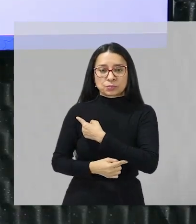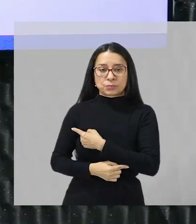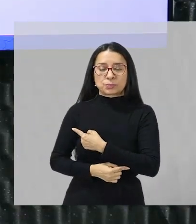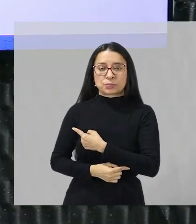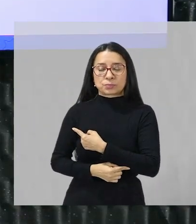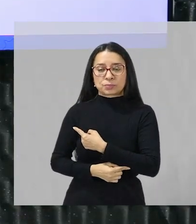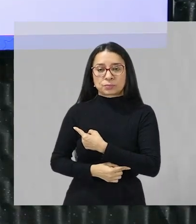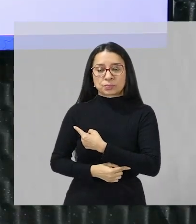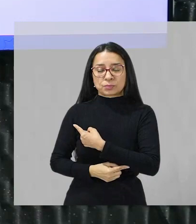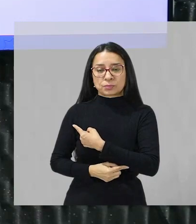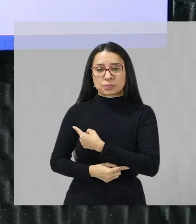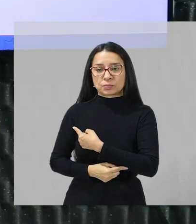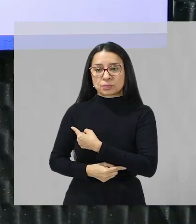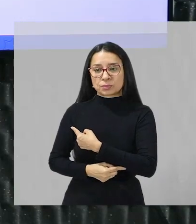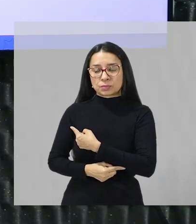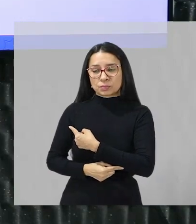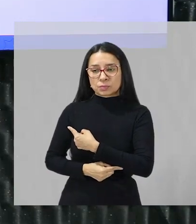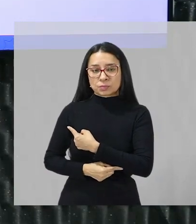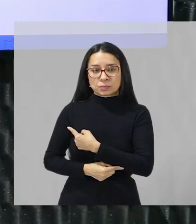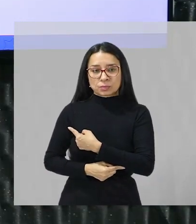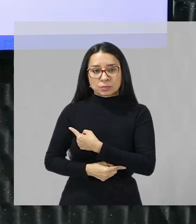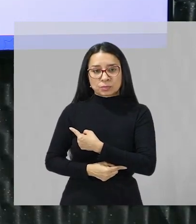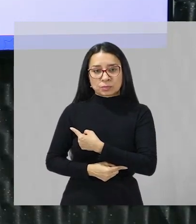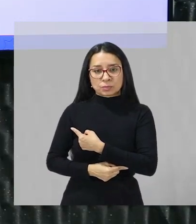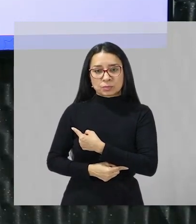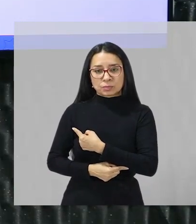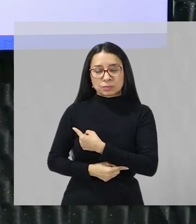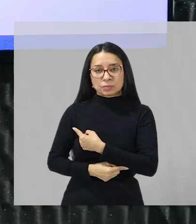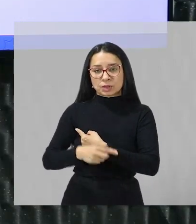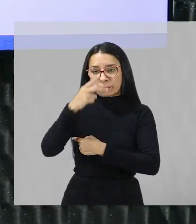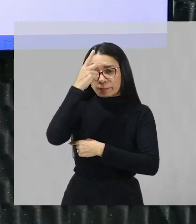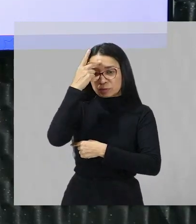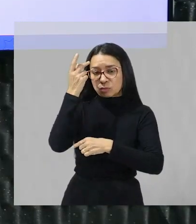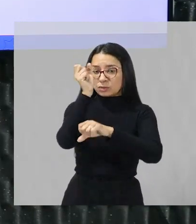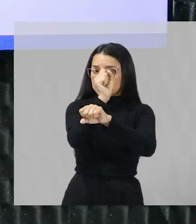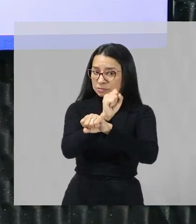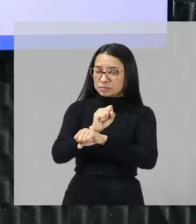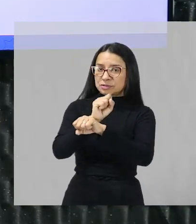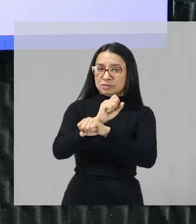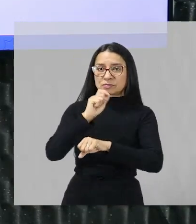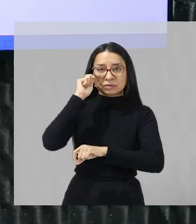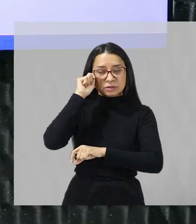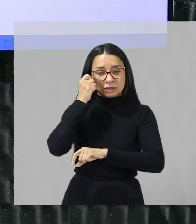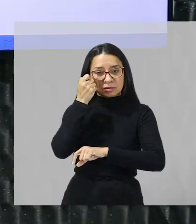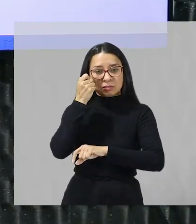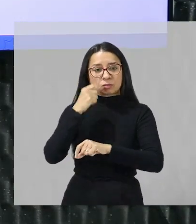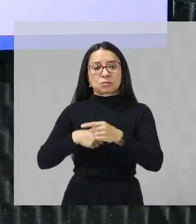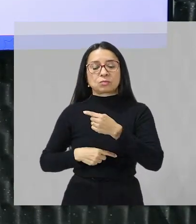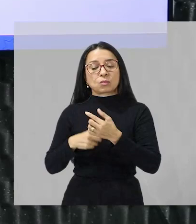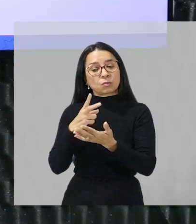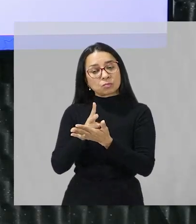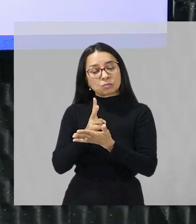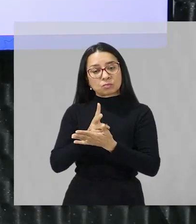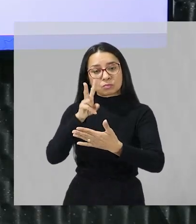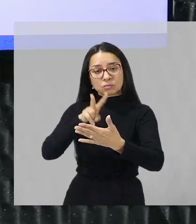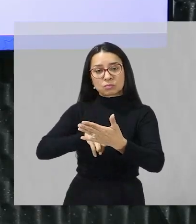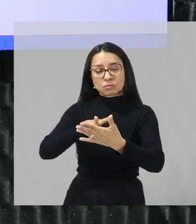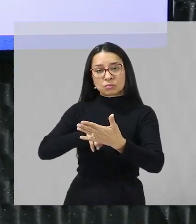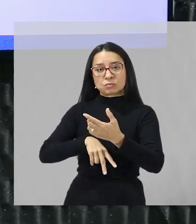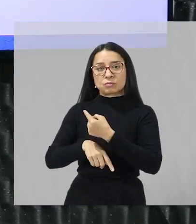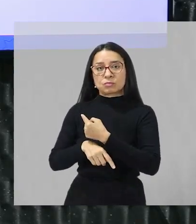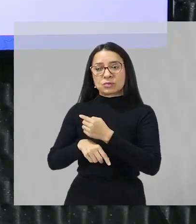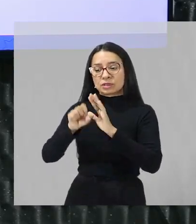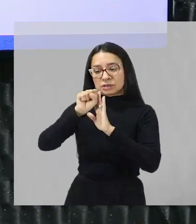época com relação a esse grupo étnico, né, os escravos, que eram negros. Em 2015, aí